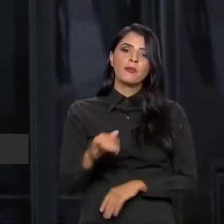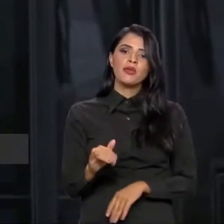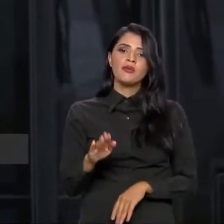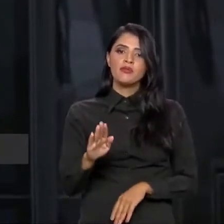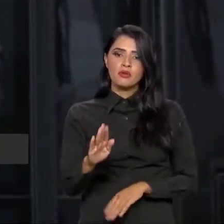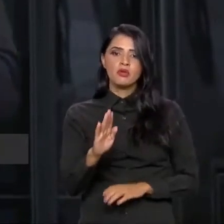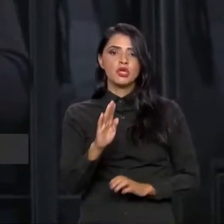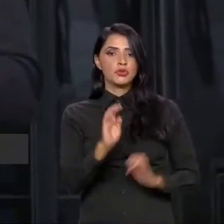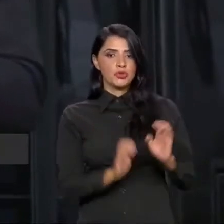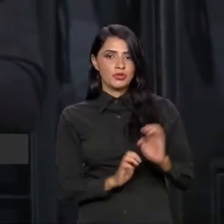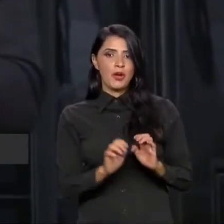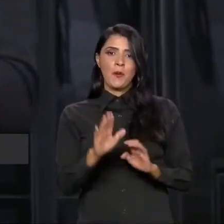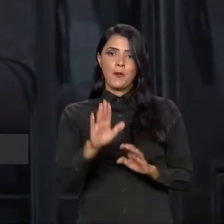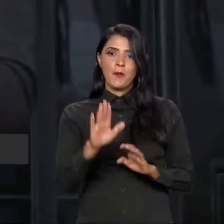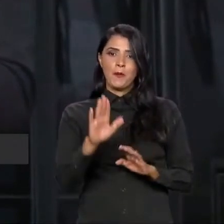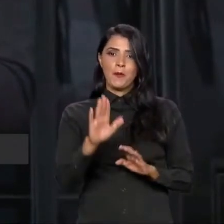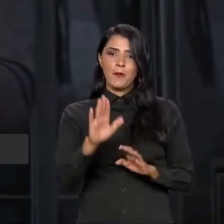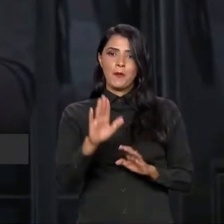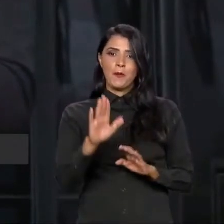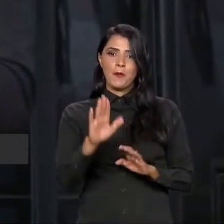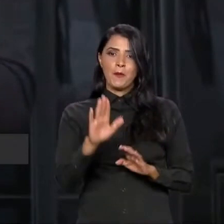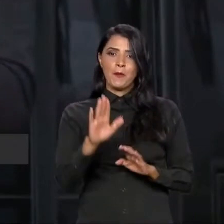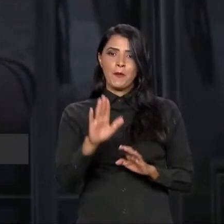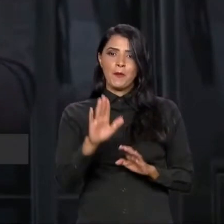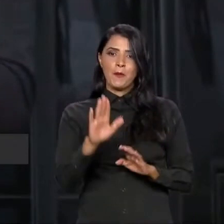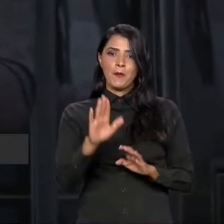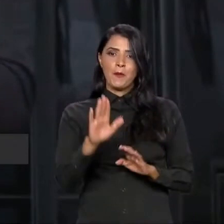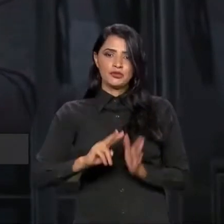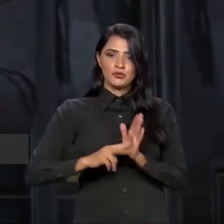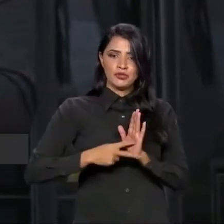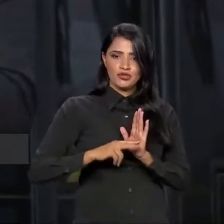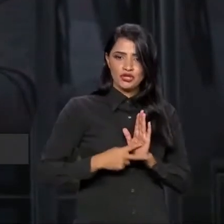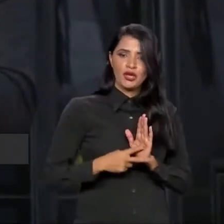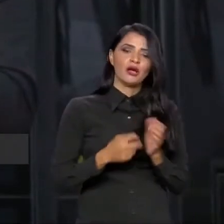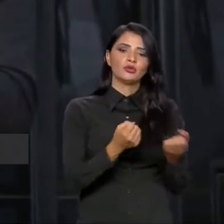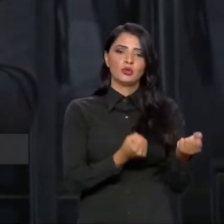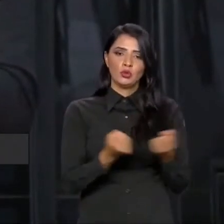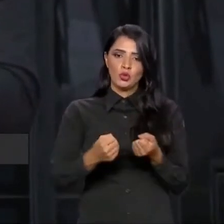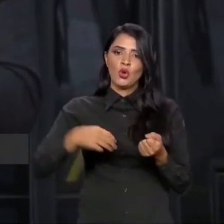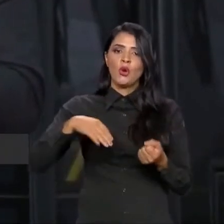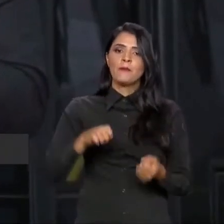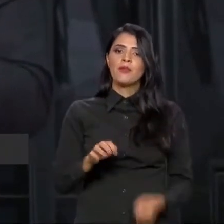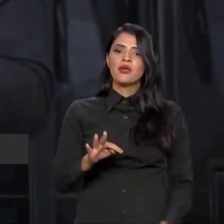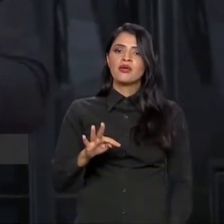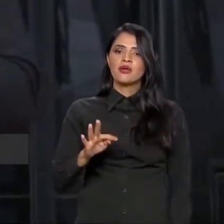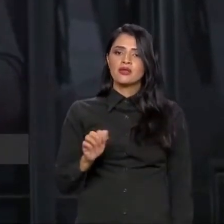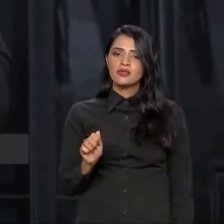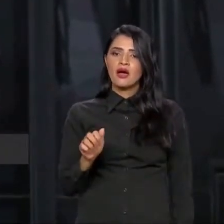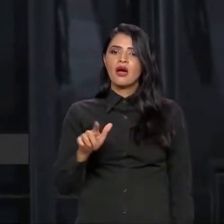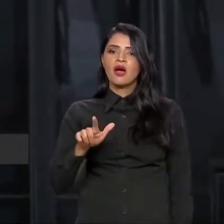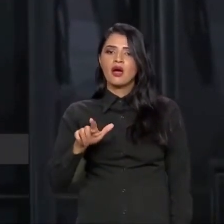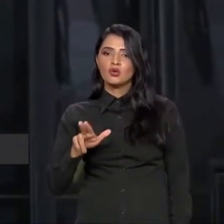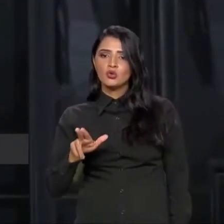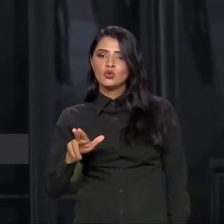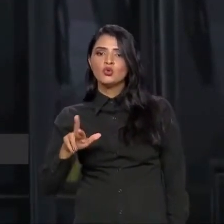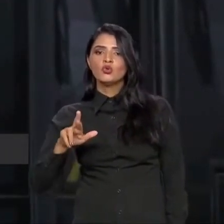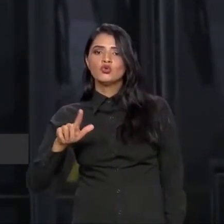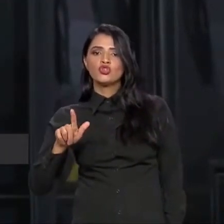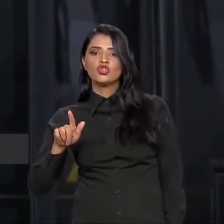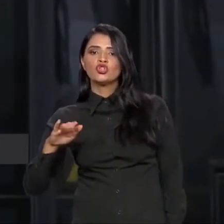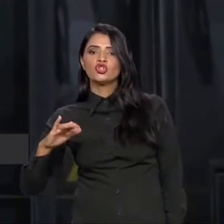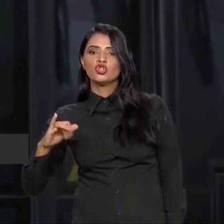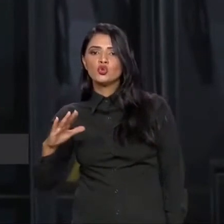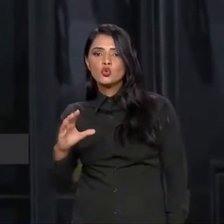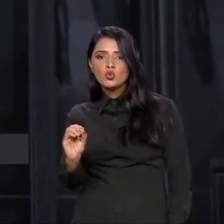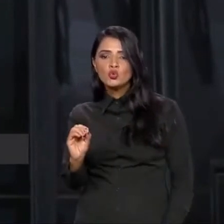industrial quando eu era presidente do Sindicato dos Metalúrgicos. E hoje, o que que a gente vê?